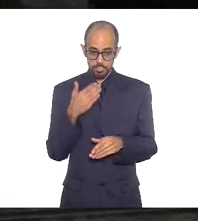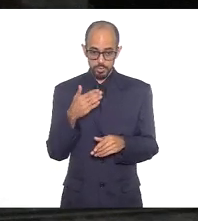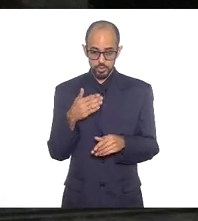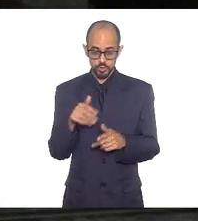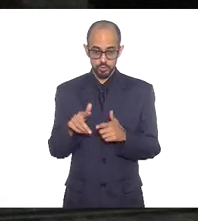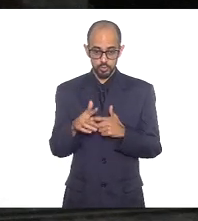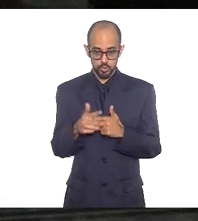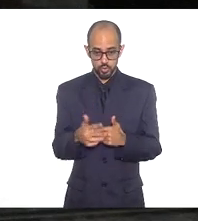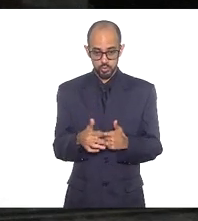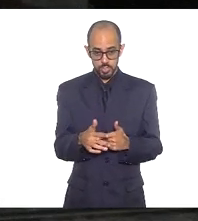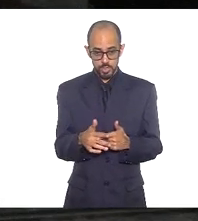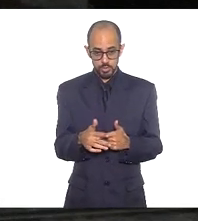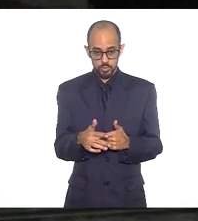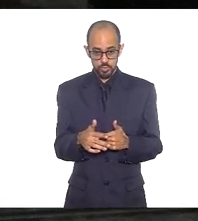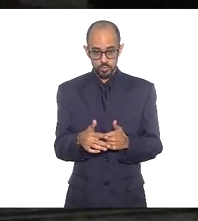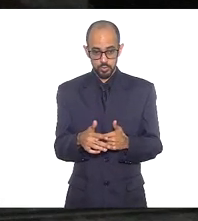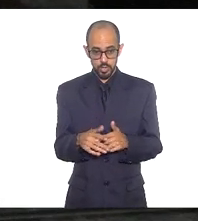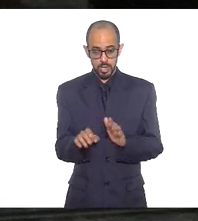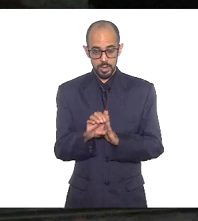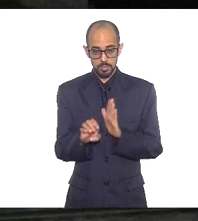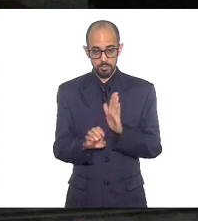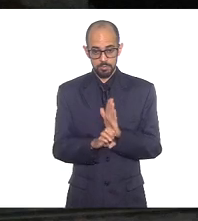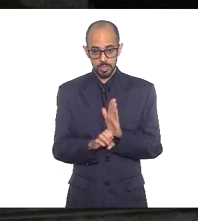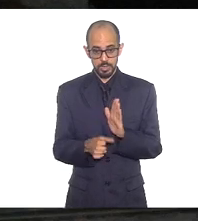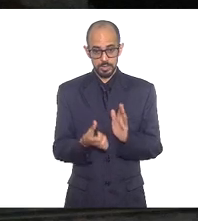reconsideração da emenda